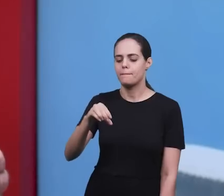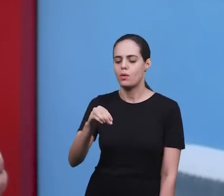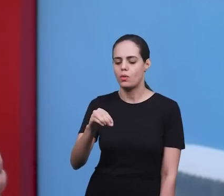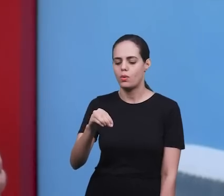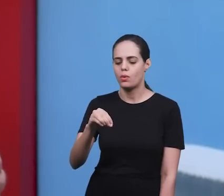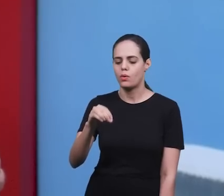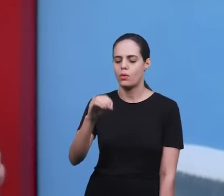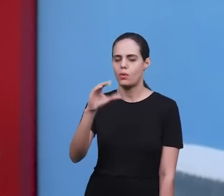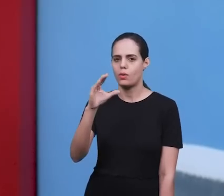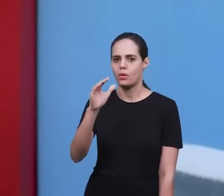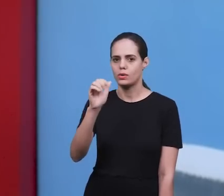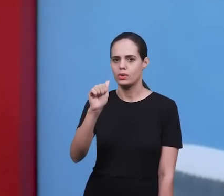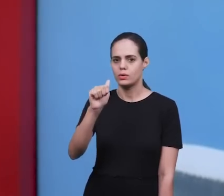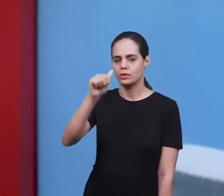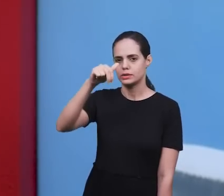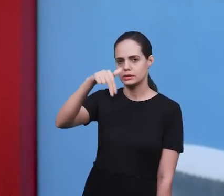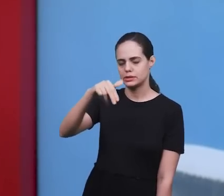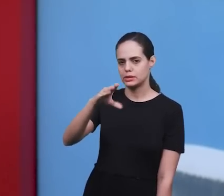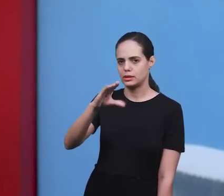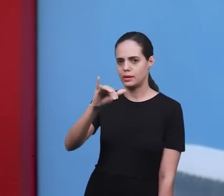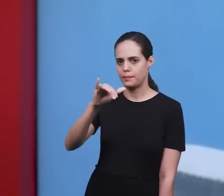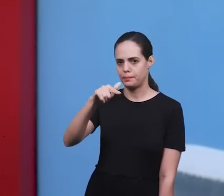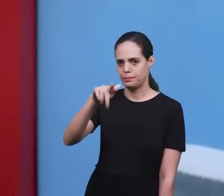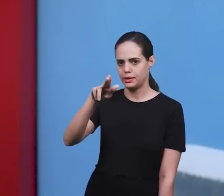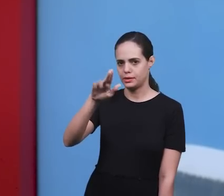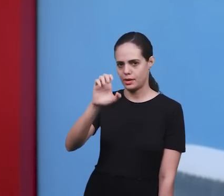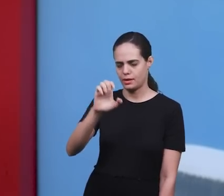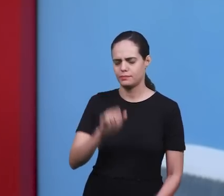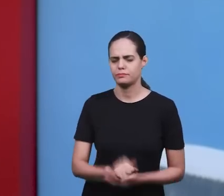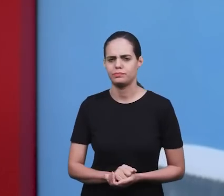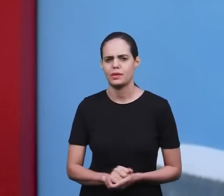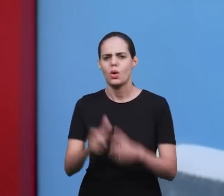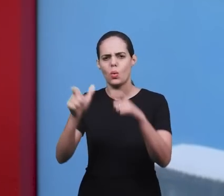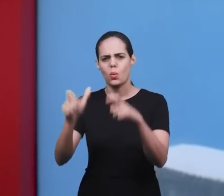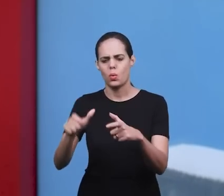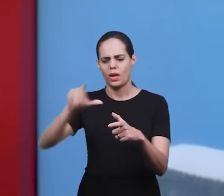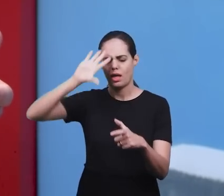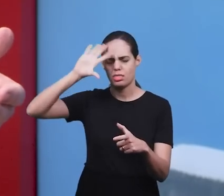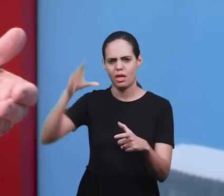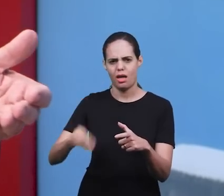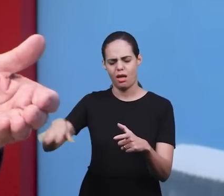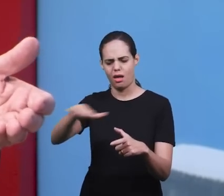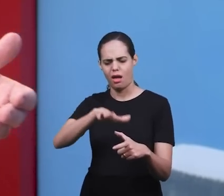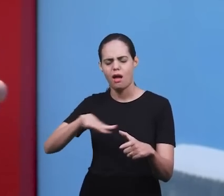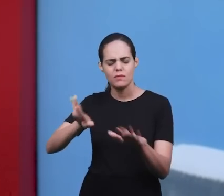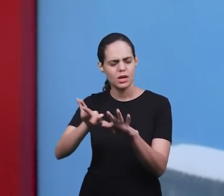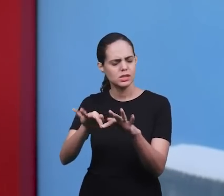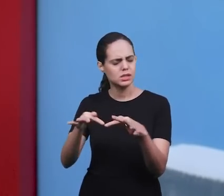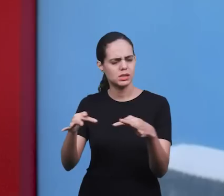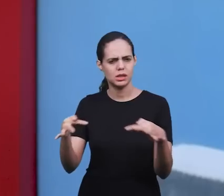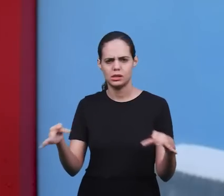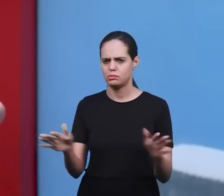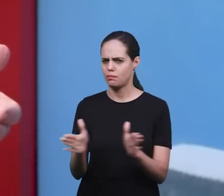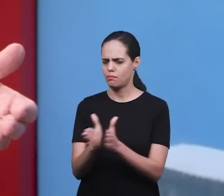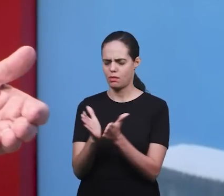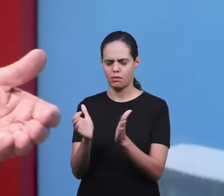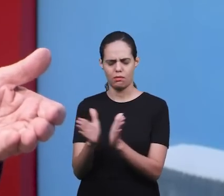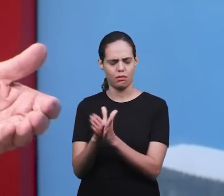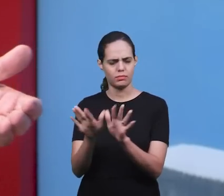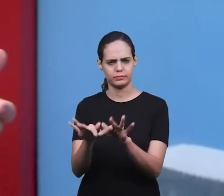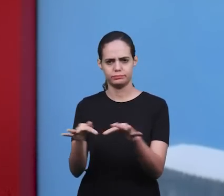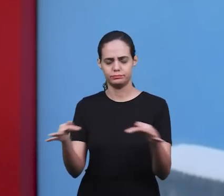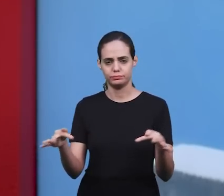a um seminário, é uma região muito simples da África ali de Moçambique, e os irmãos locais colocaram ali